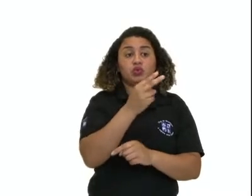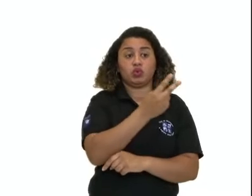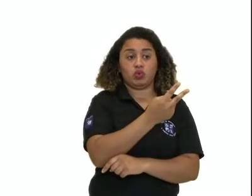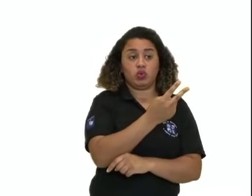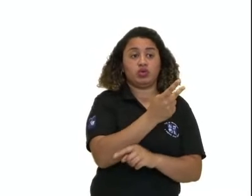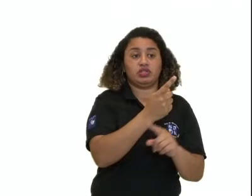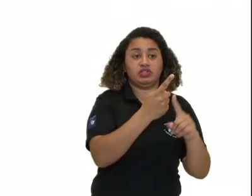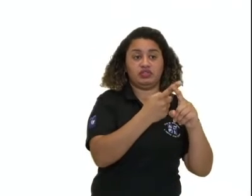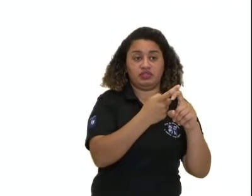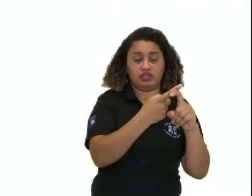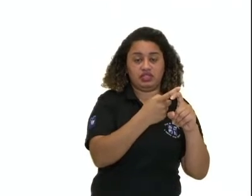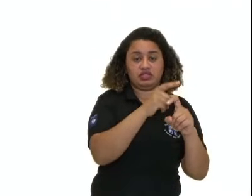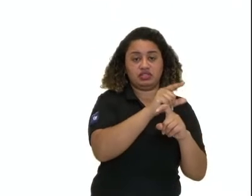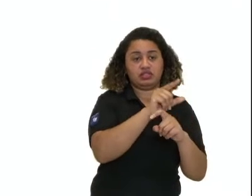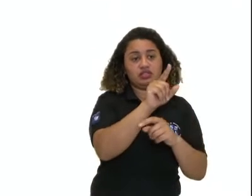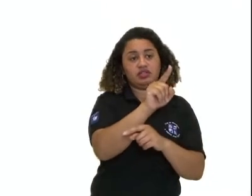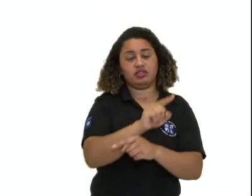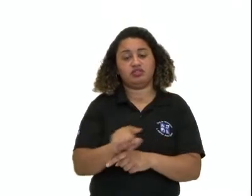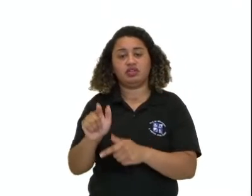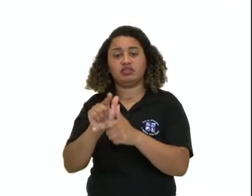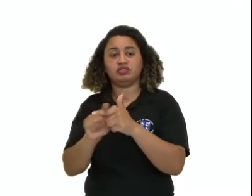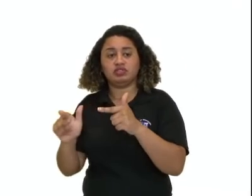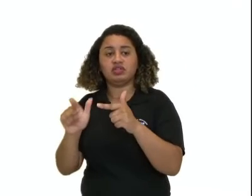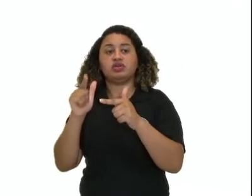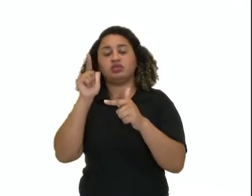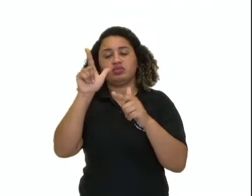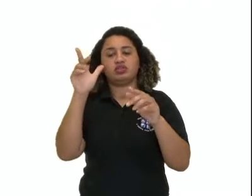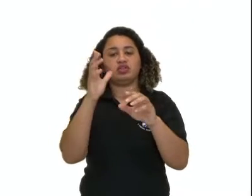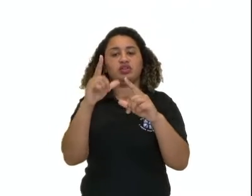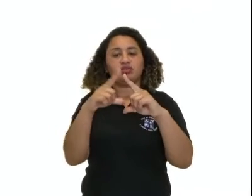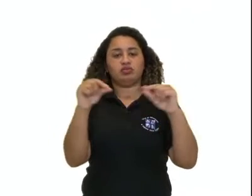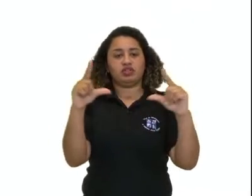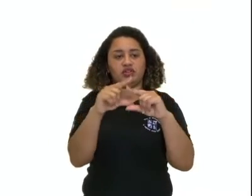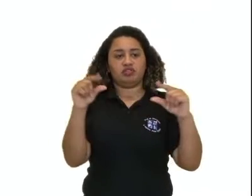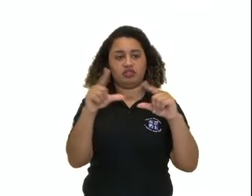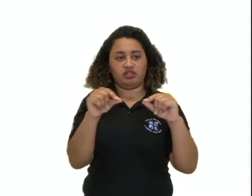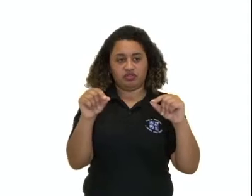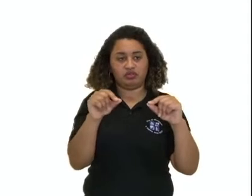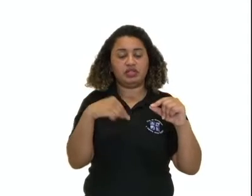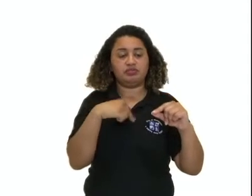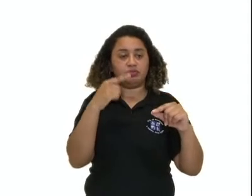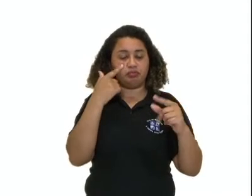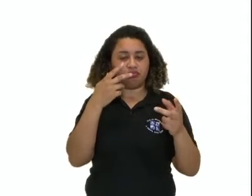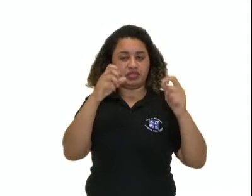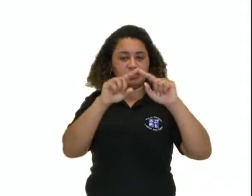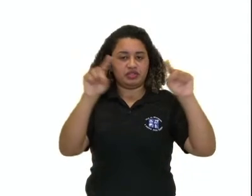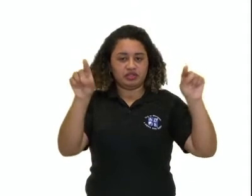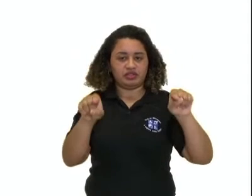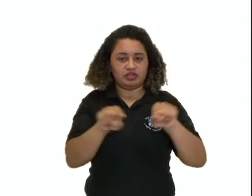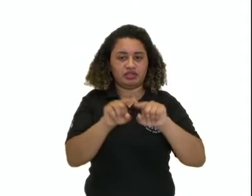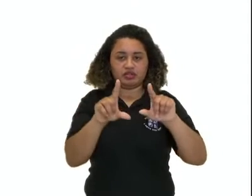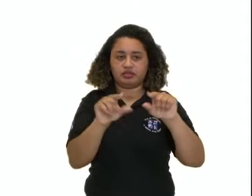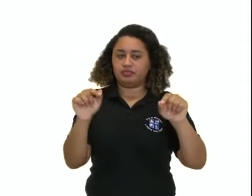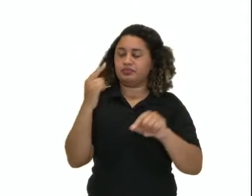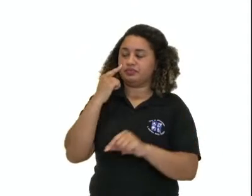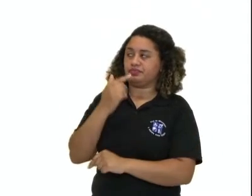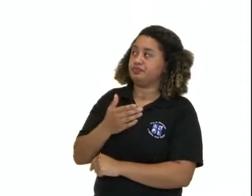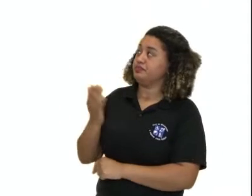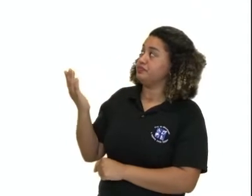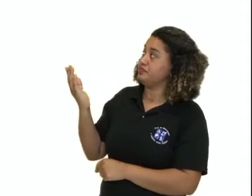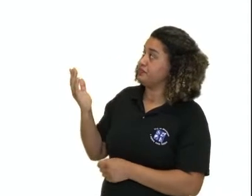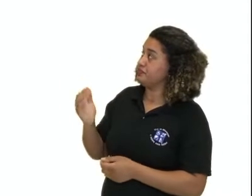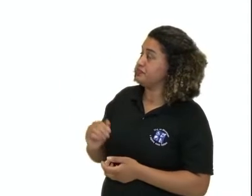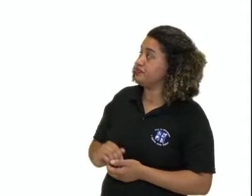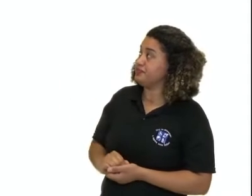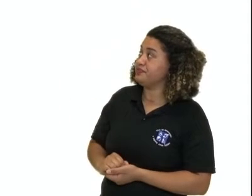que estava multiplicando passou dividindo e chegamos na fórmula que é SN igual a 1